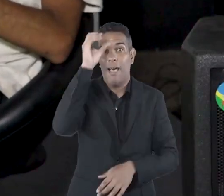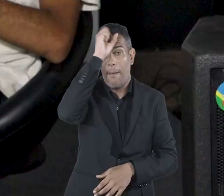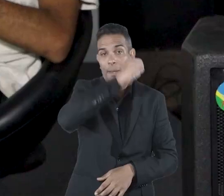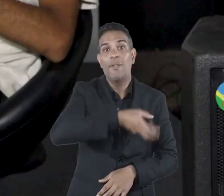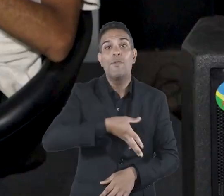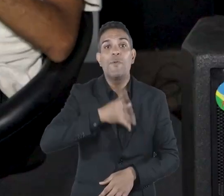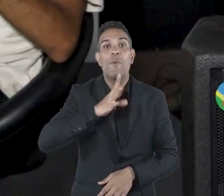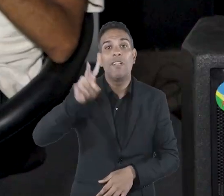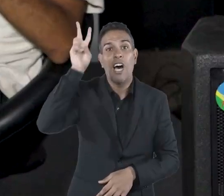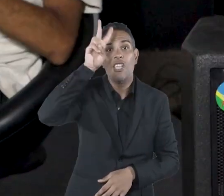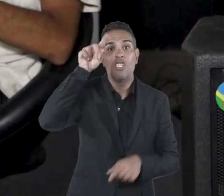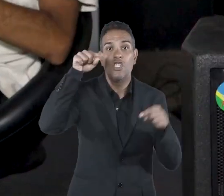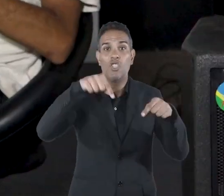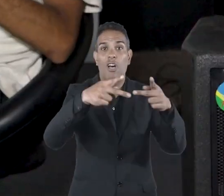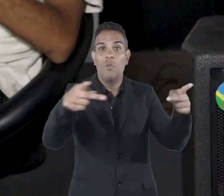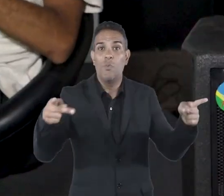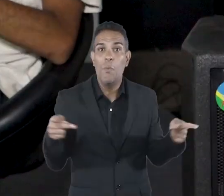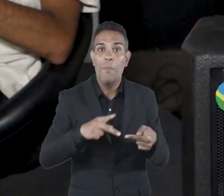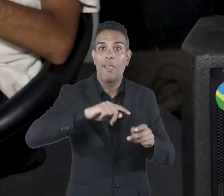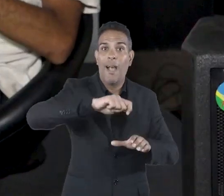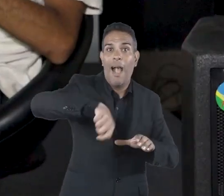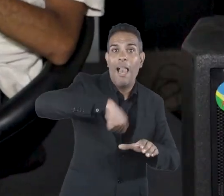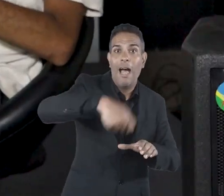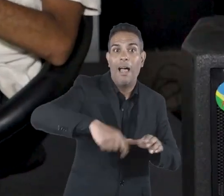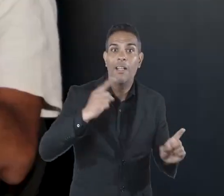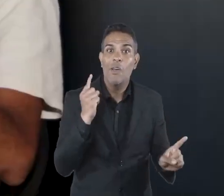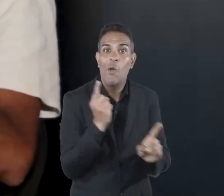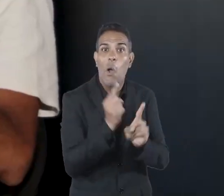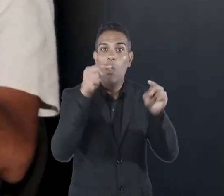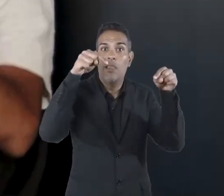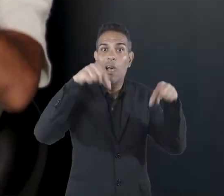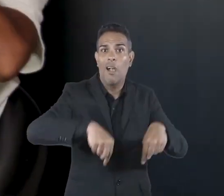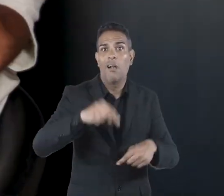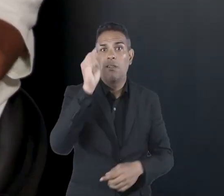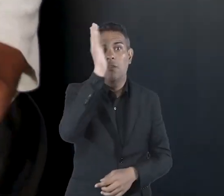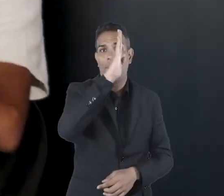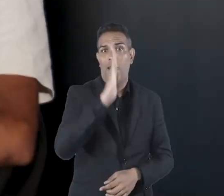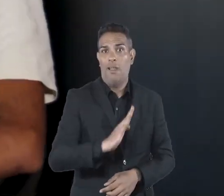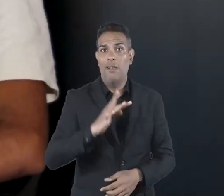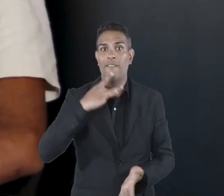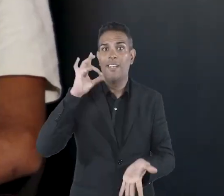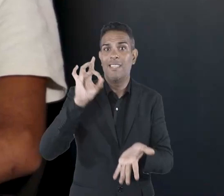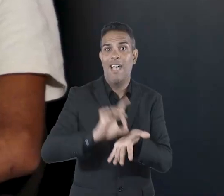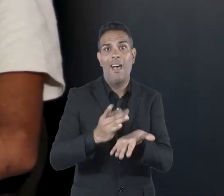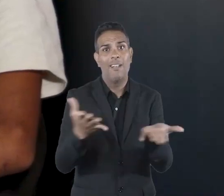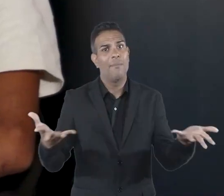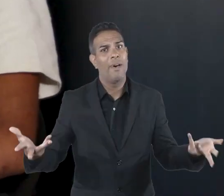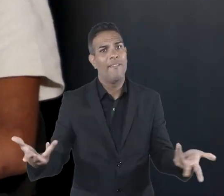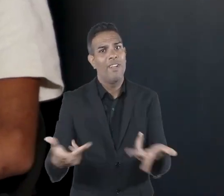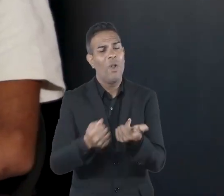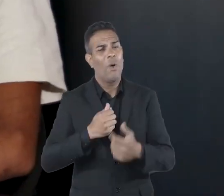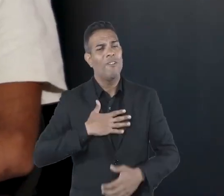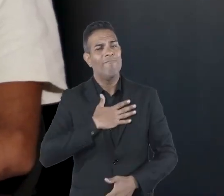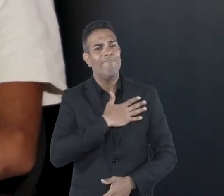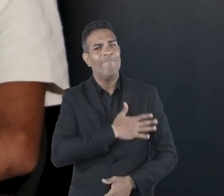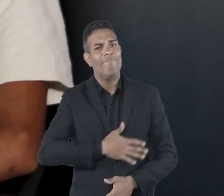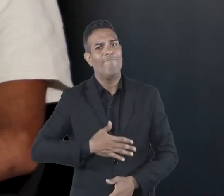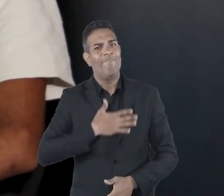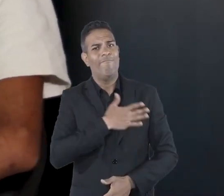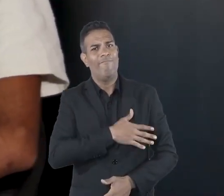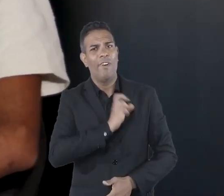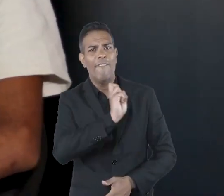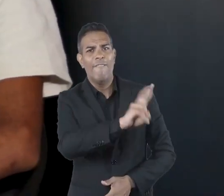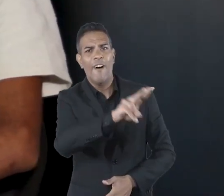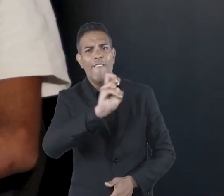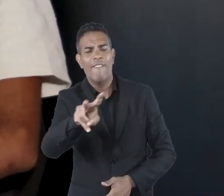boa noite. Você está aprendendo a história desse prato que você pode encontrar talvez aqui e ninguém sabe que é de origem árabe. É